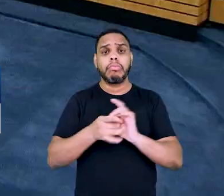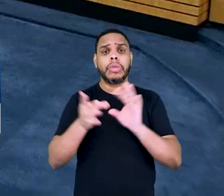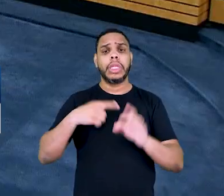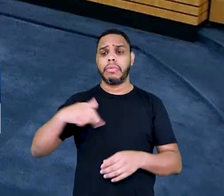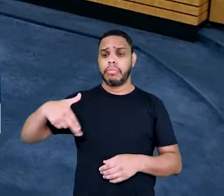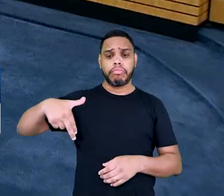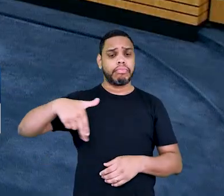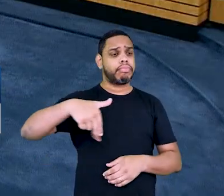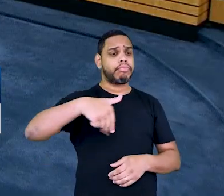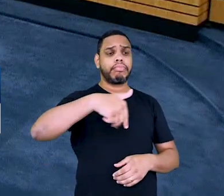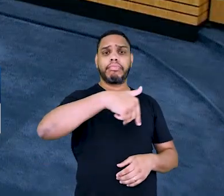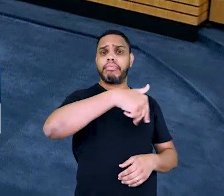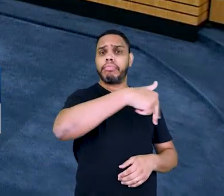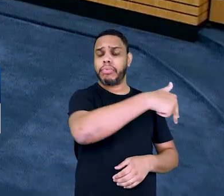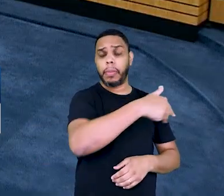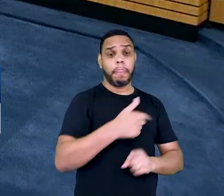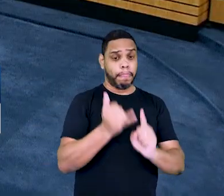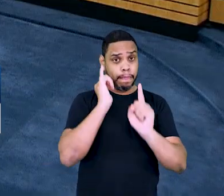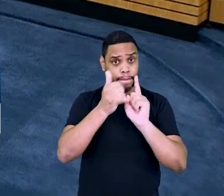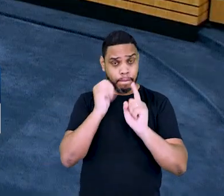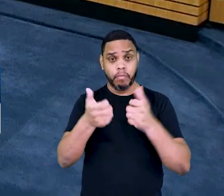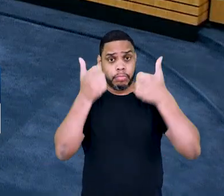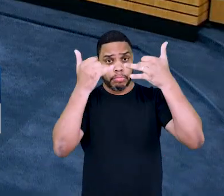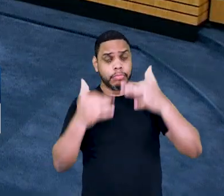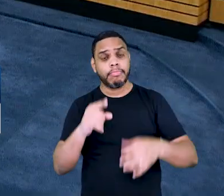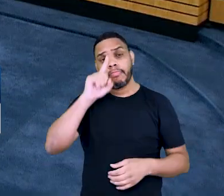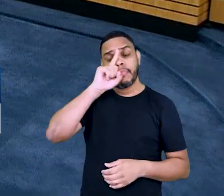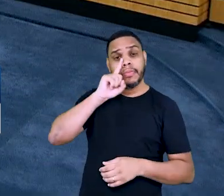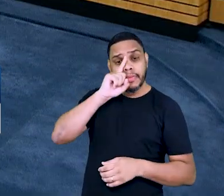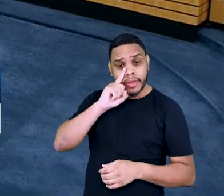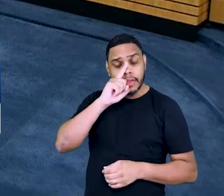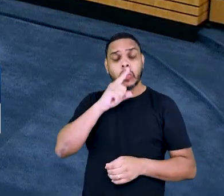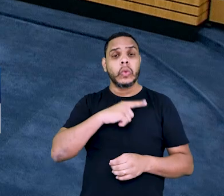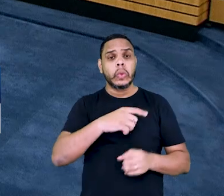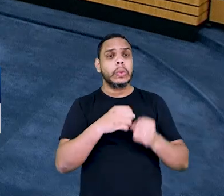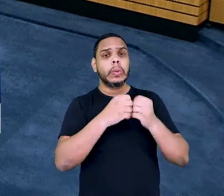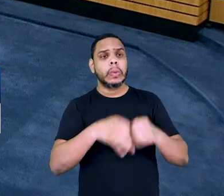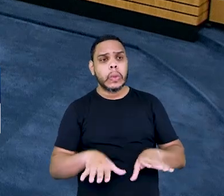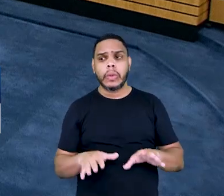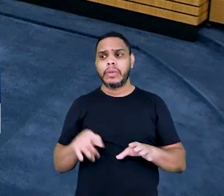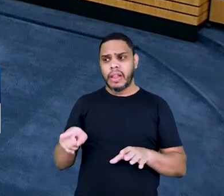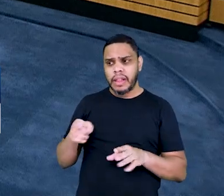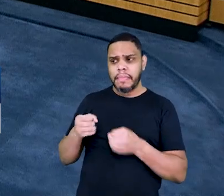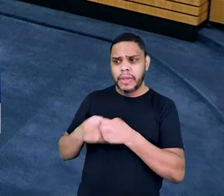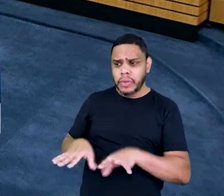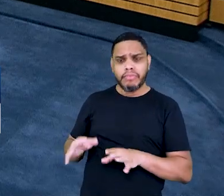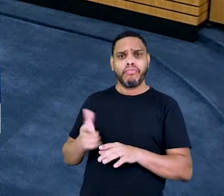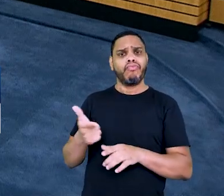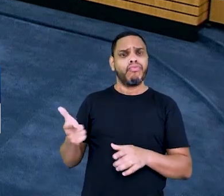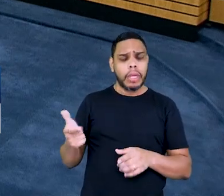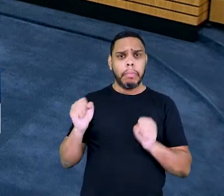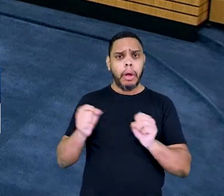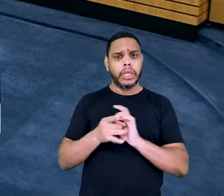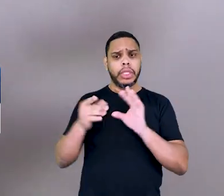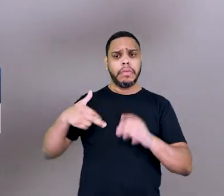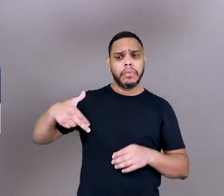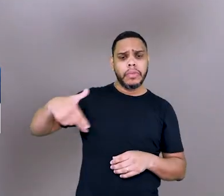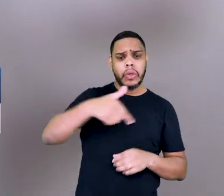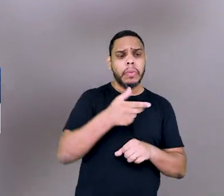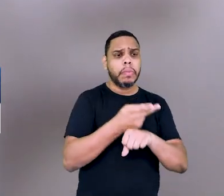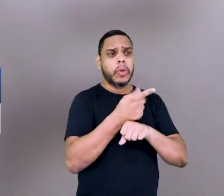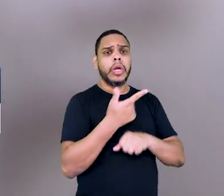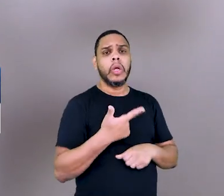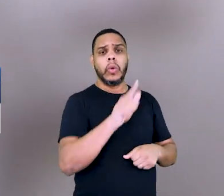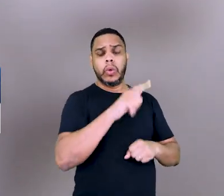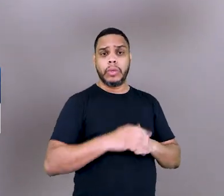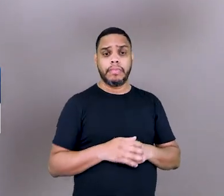locomoção. Conforme a relatora, o risco de dano irreparável também não ficou configurado. Além disso, não houve